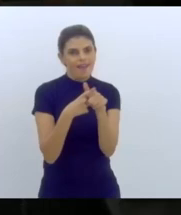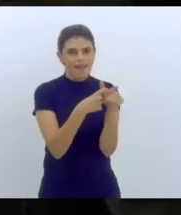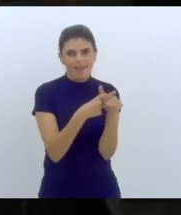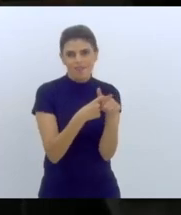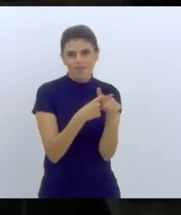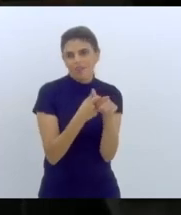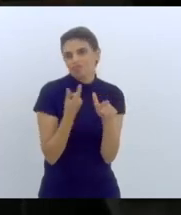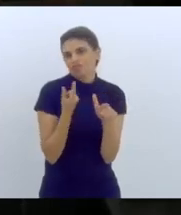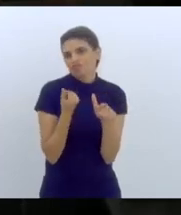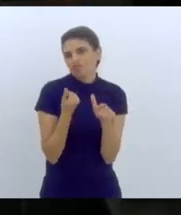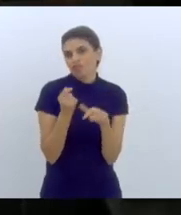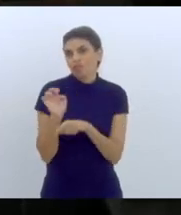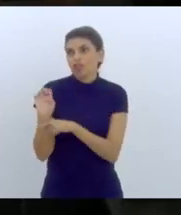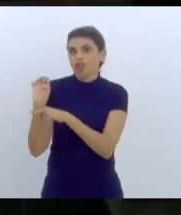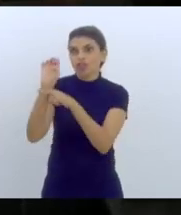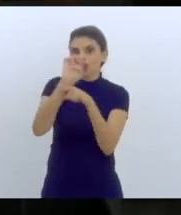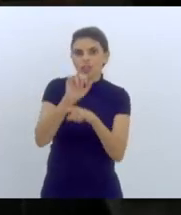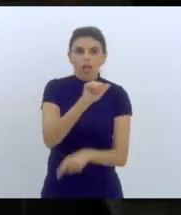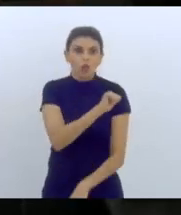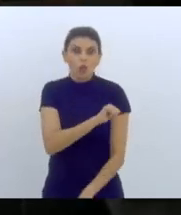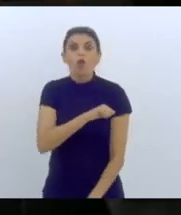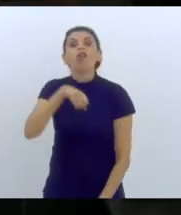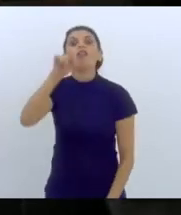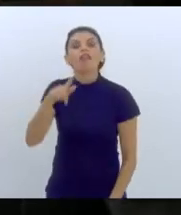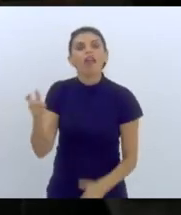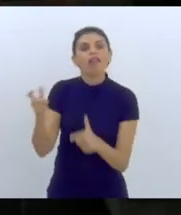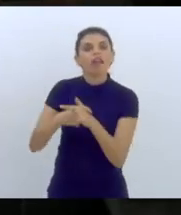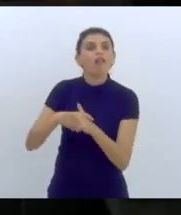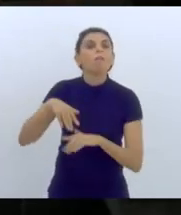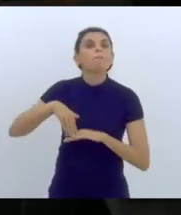dívida ativa do Estado do Rio de Janeiro?